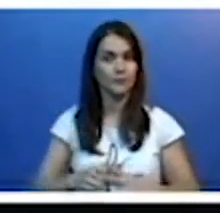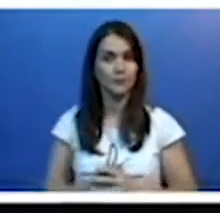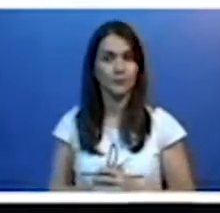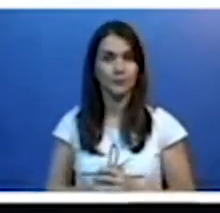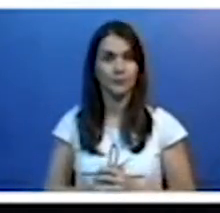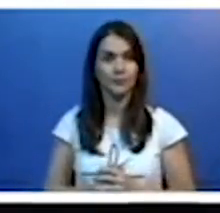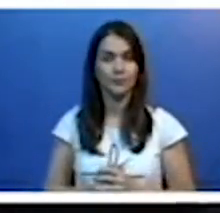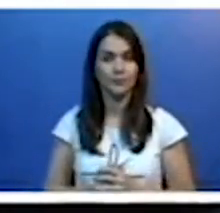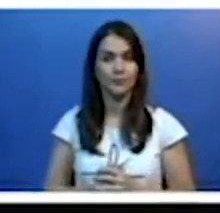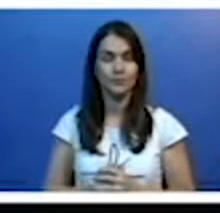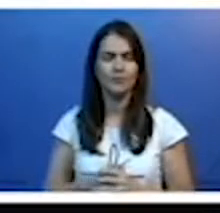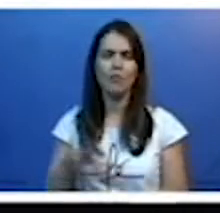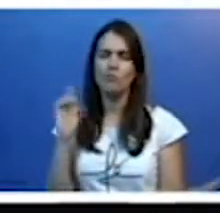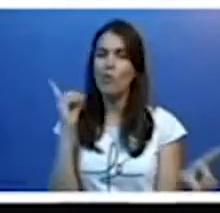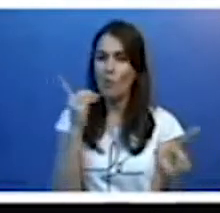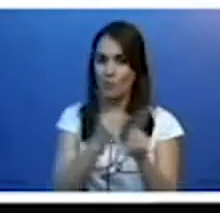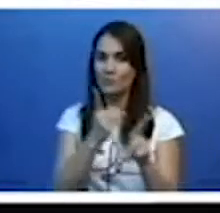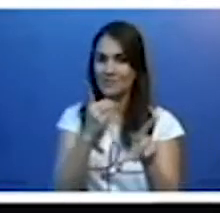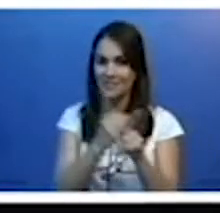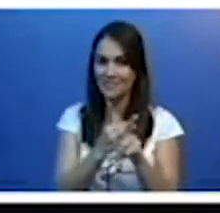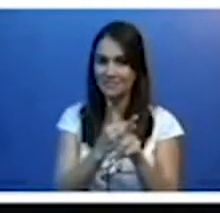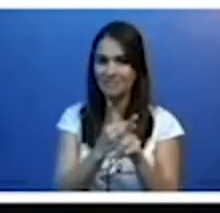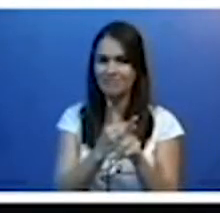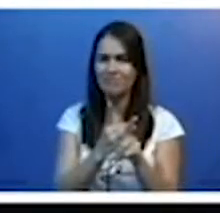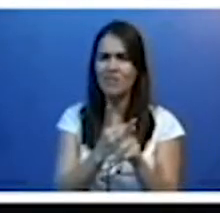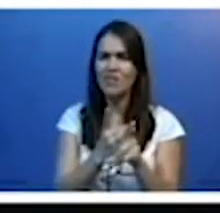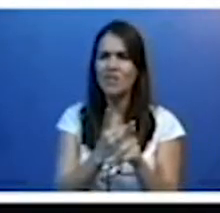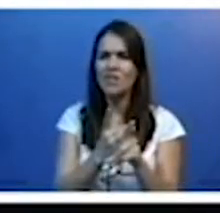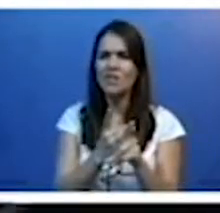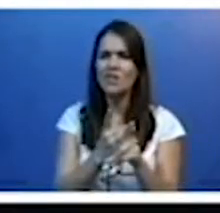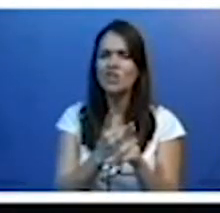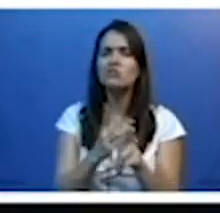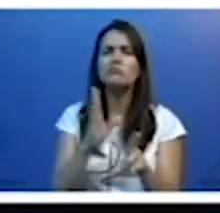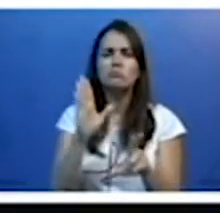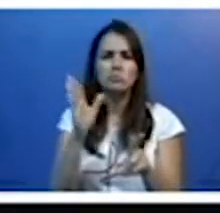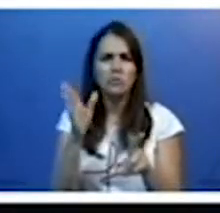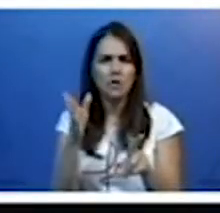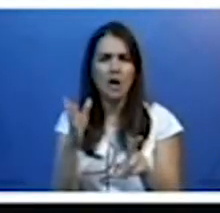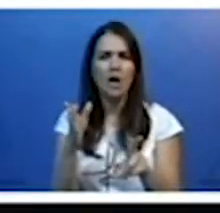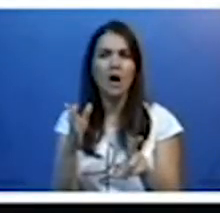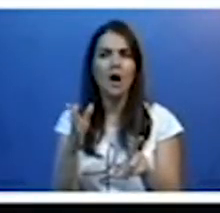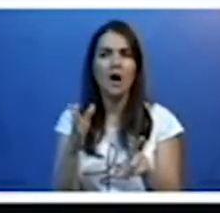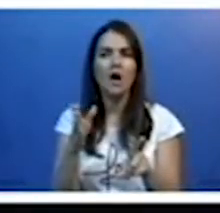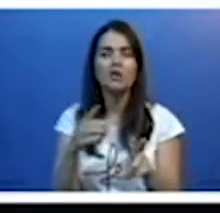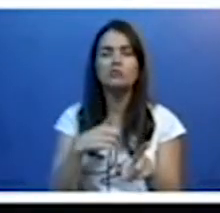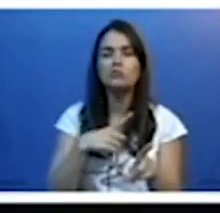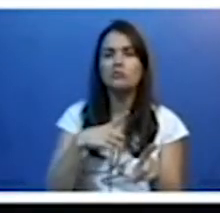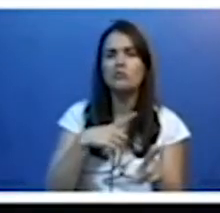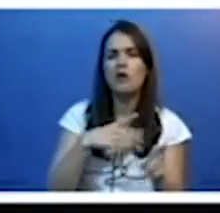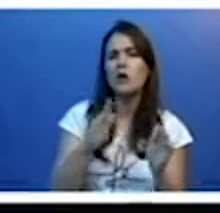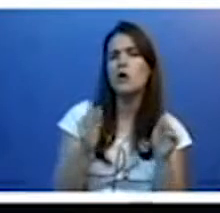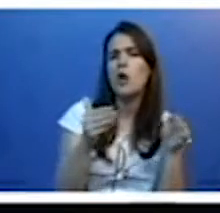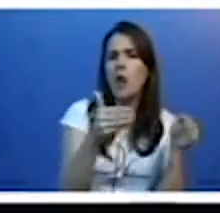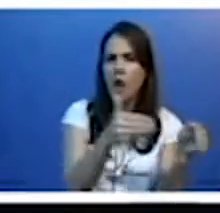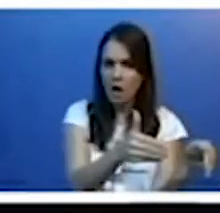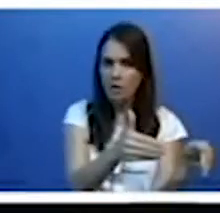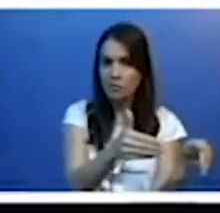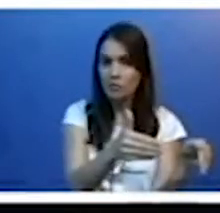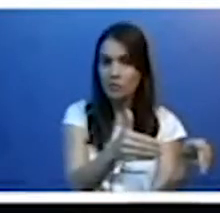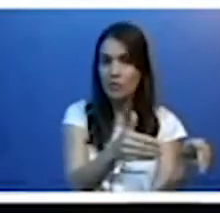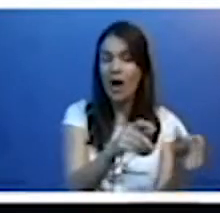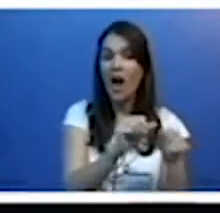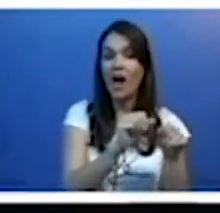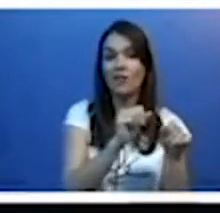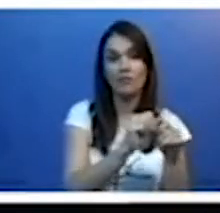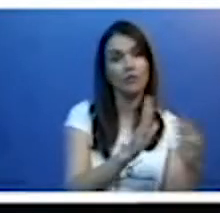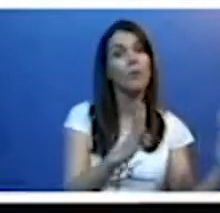Ok, identificamos a proporção. Se elas forem diretamente proporcionais, a gente monta uma